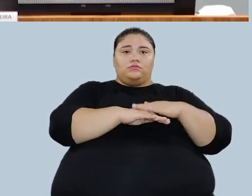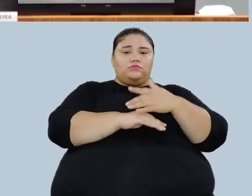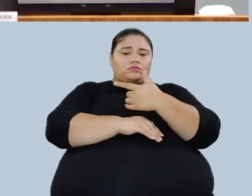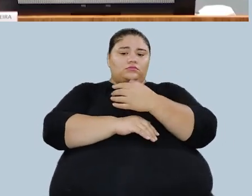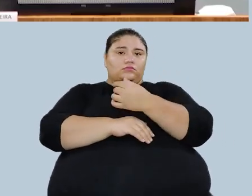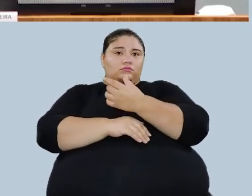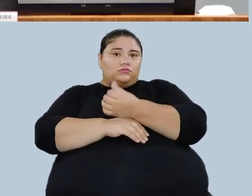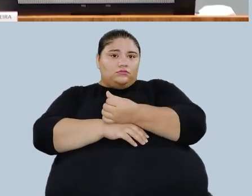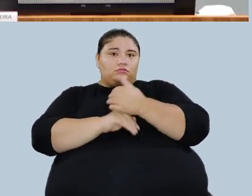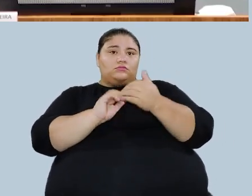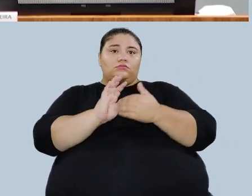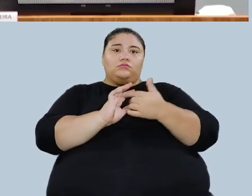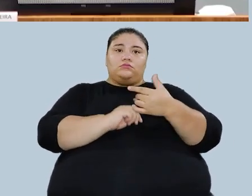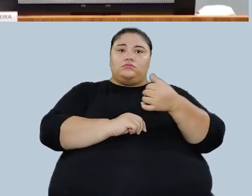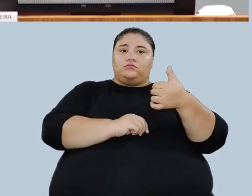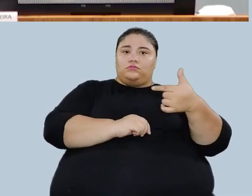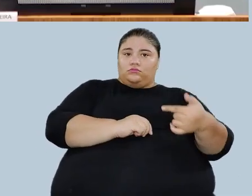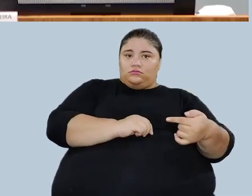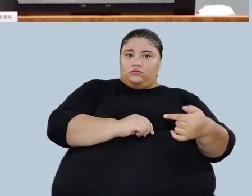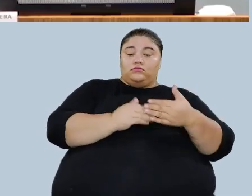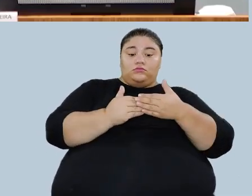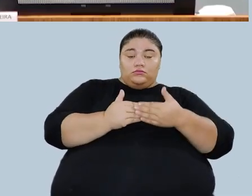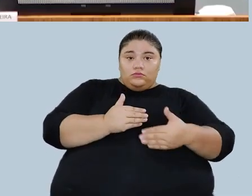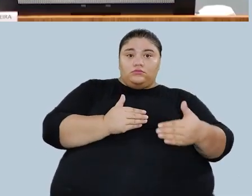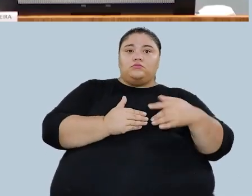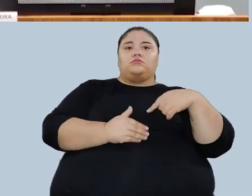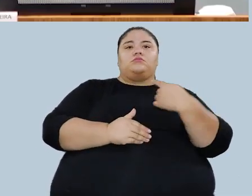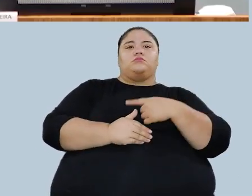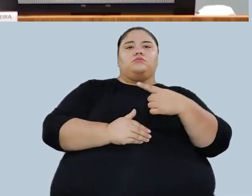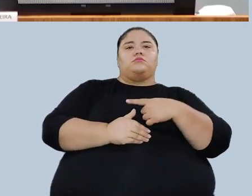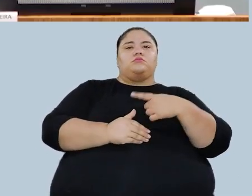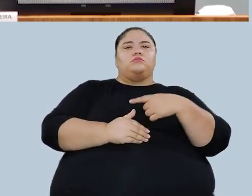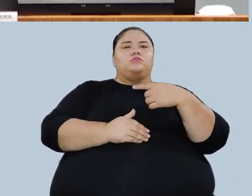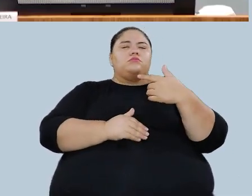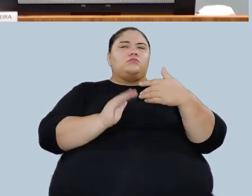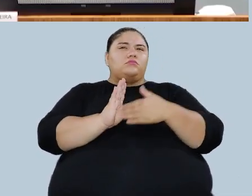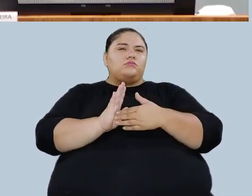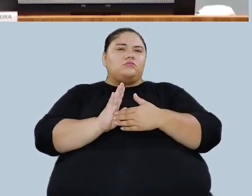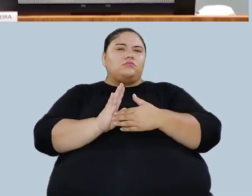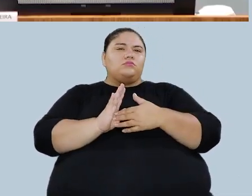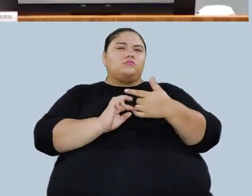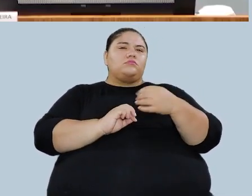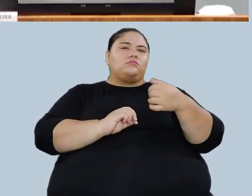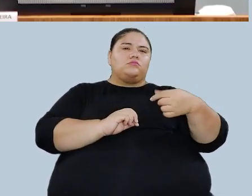26 e 27, e a partir daí nós teremos até 34 a